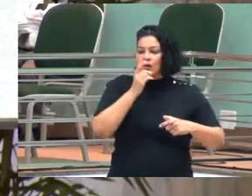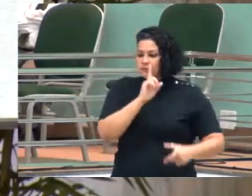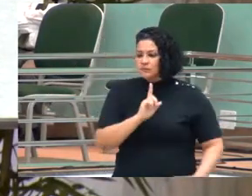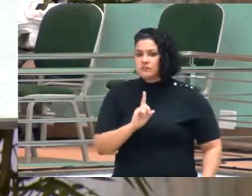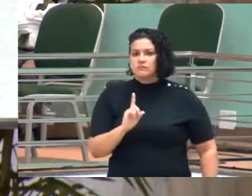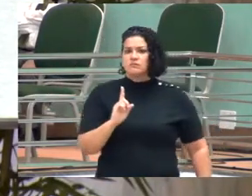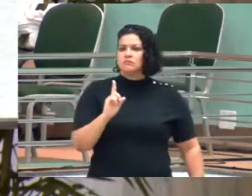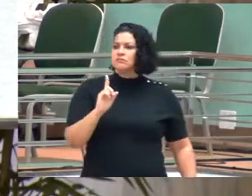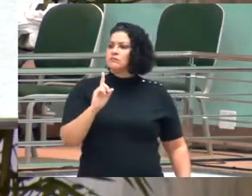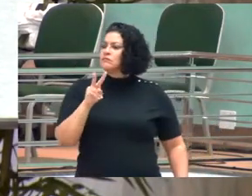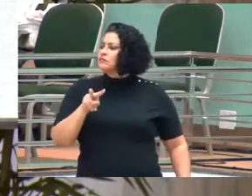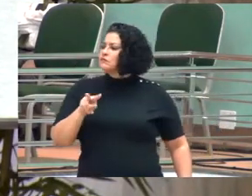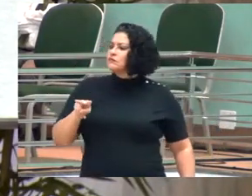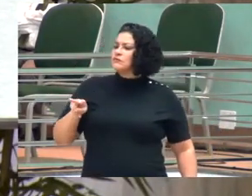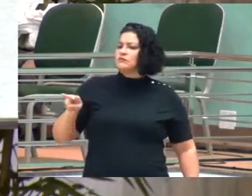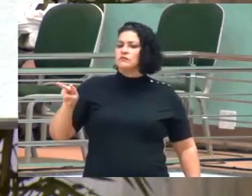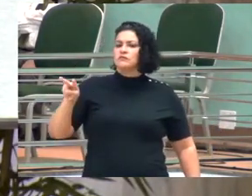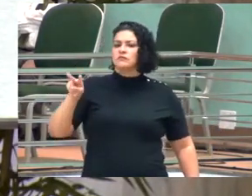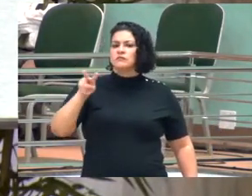fazer os sacrifícios.